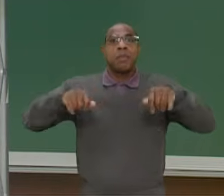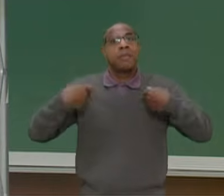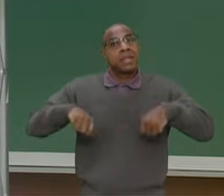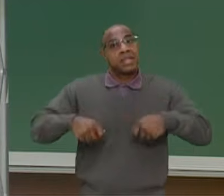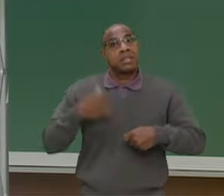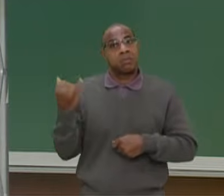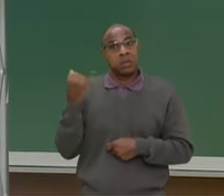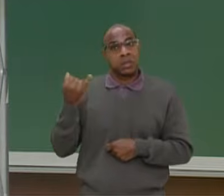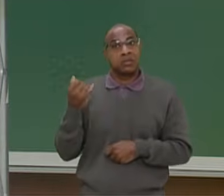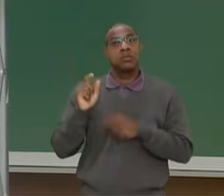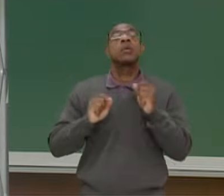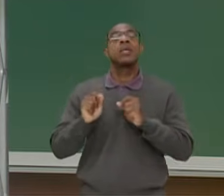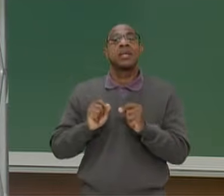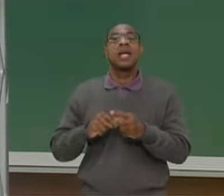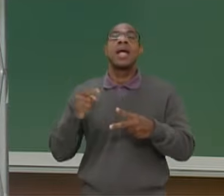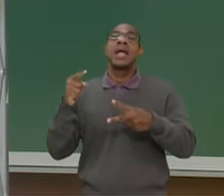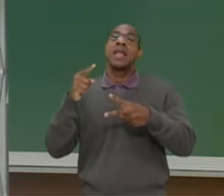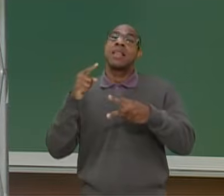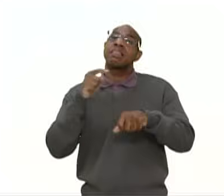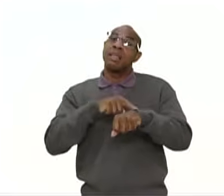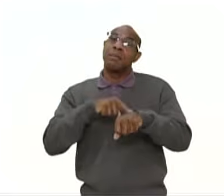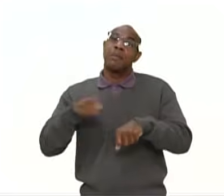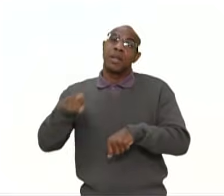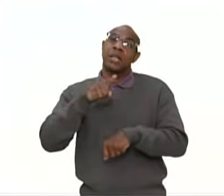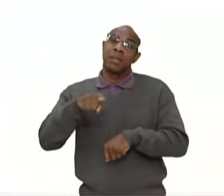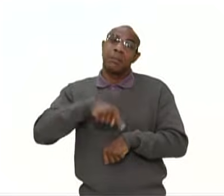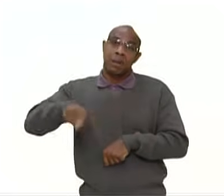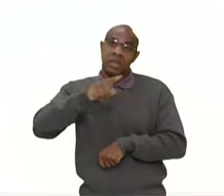esse público. Tempinho para vocês responderem.